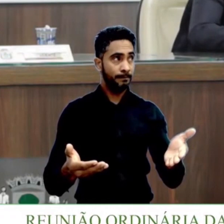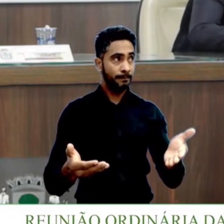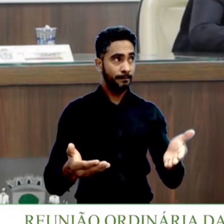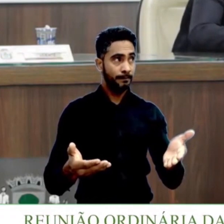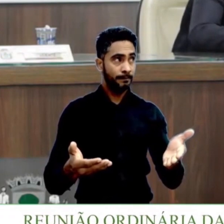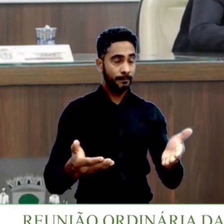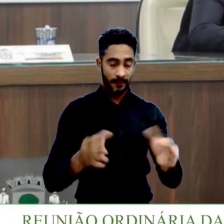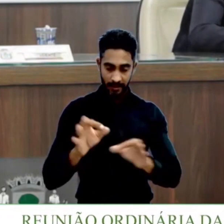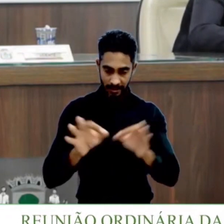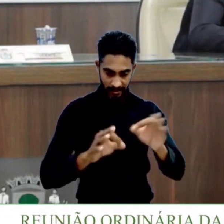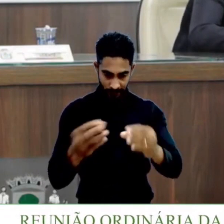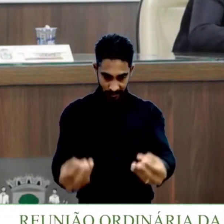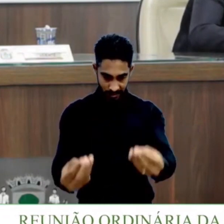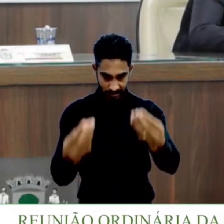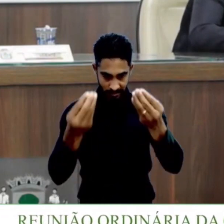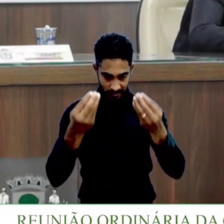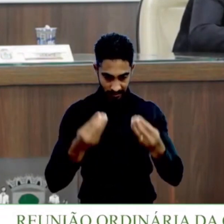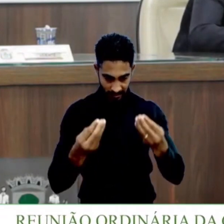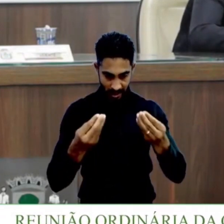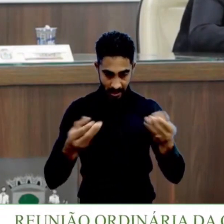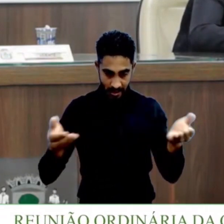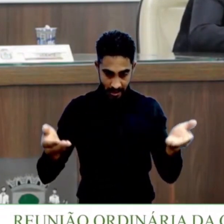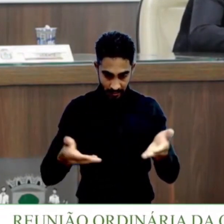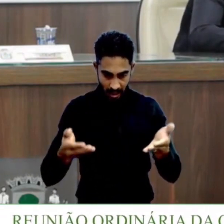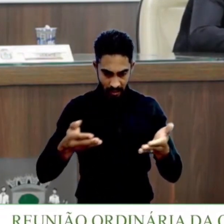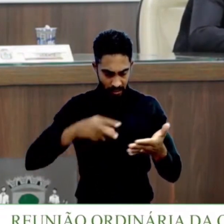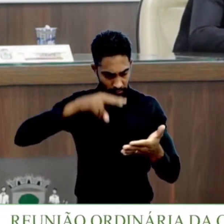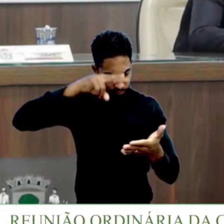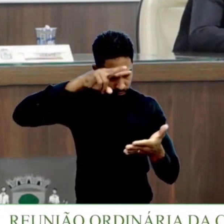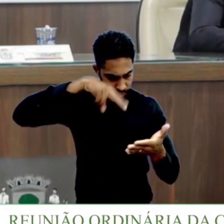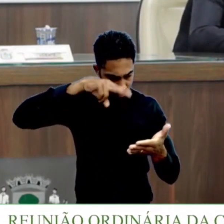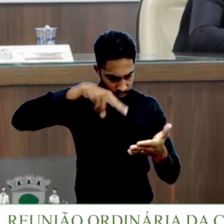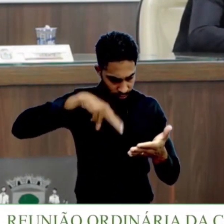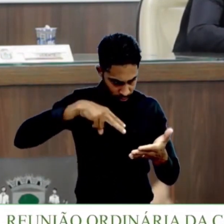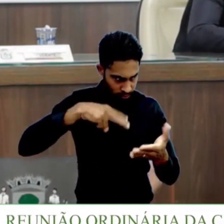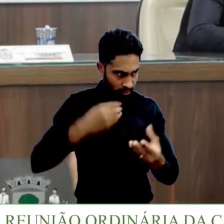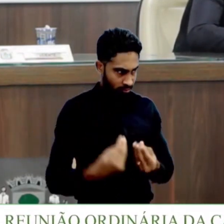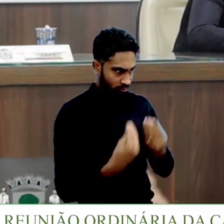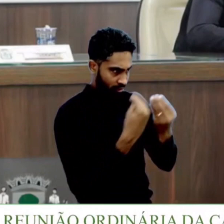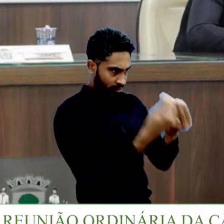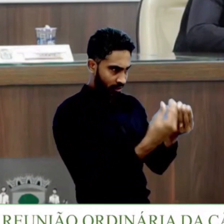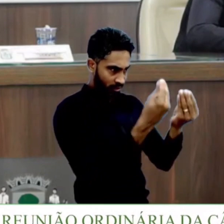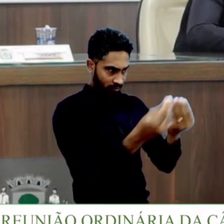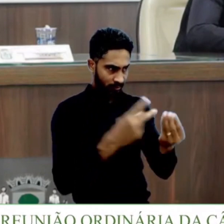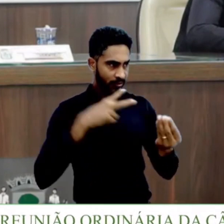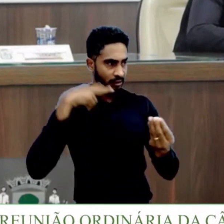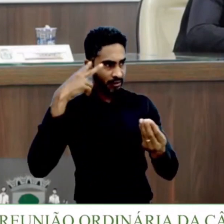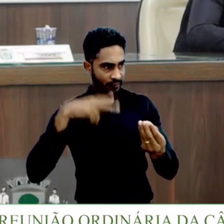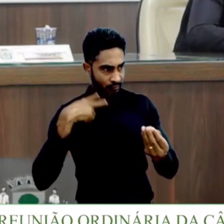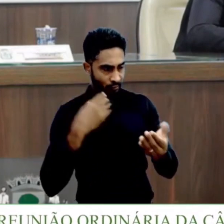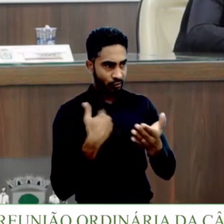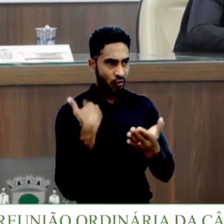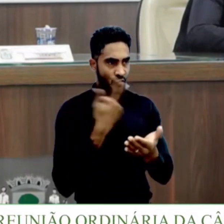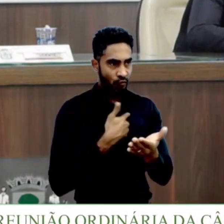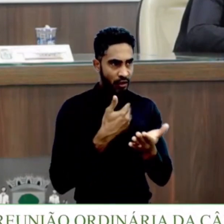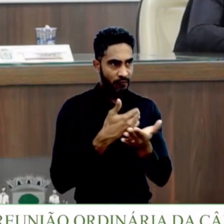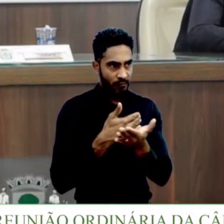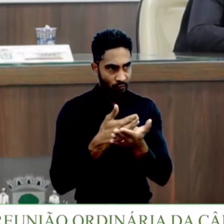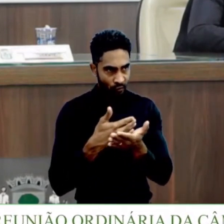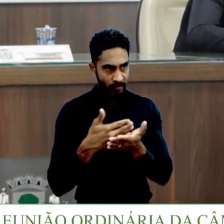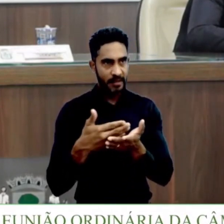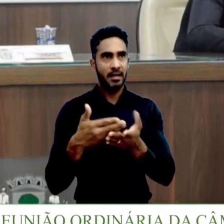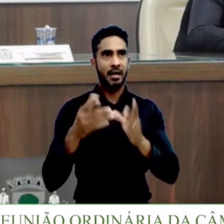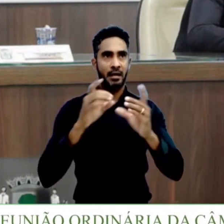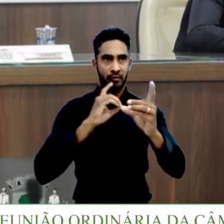quando esse plano de cargos e salários está sendo distribuído aos vereadores, a partir de agora vão começar os diálogos